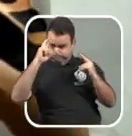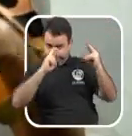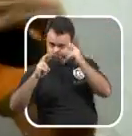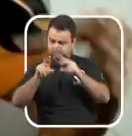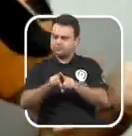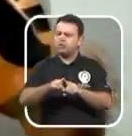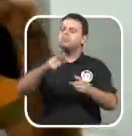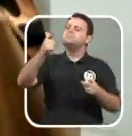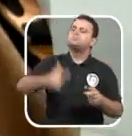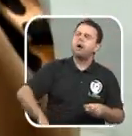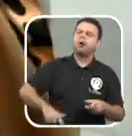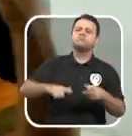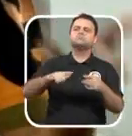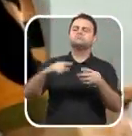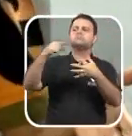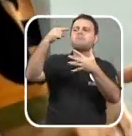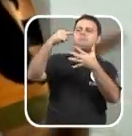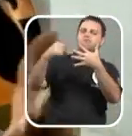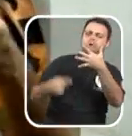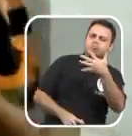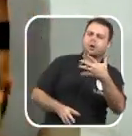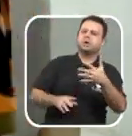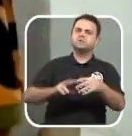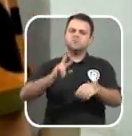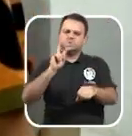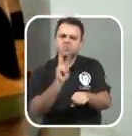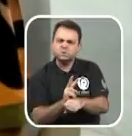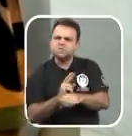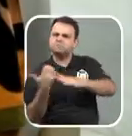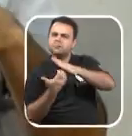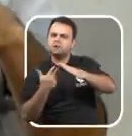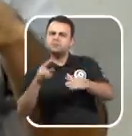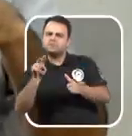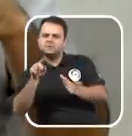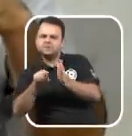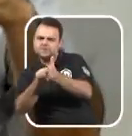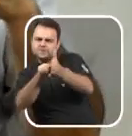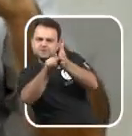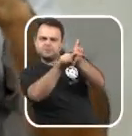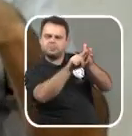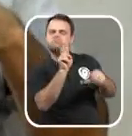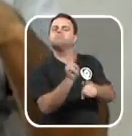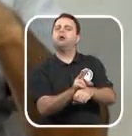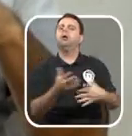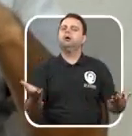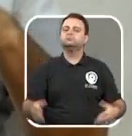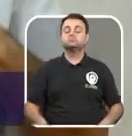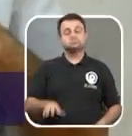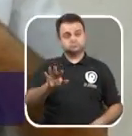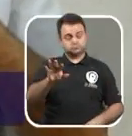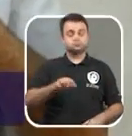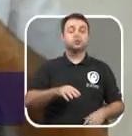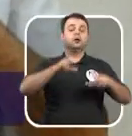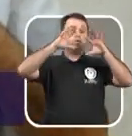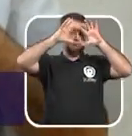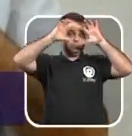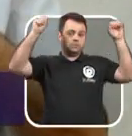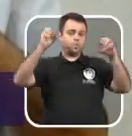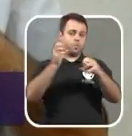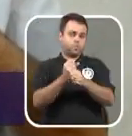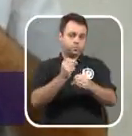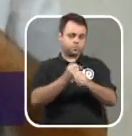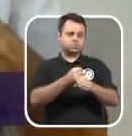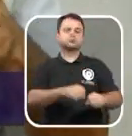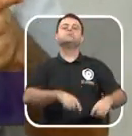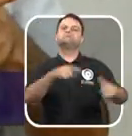outras frentes o senhor pretende estabelecer para continuar investigando essa Nós questão? fizemos denúncias no Tribunal de Contas, no Ministério